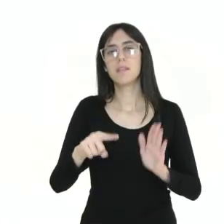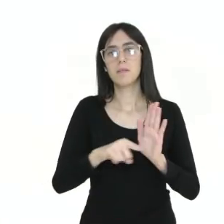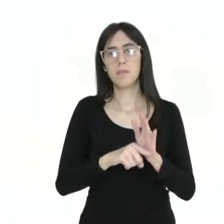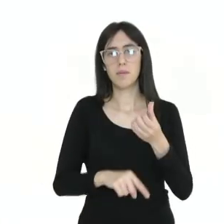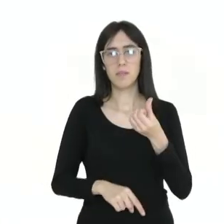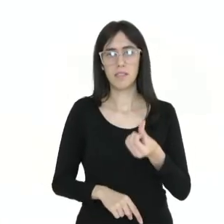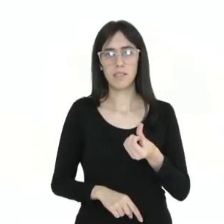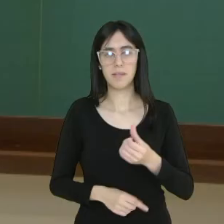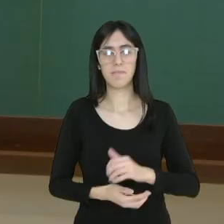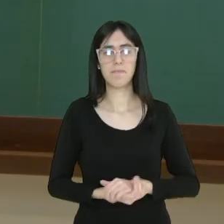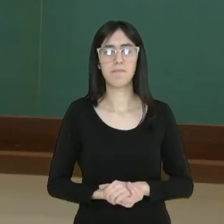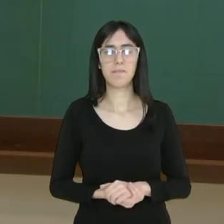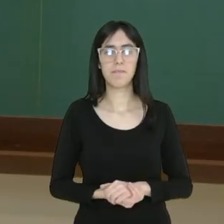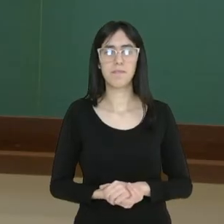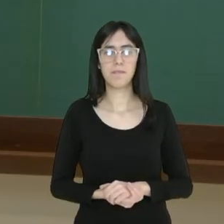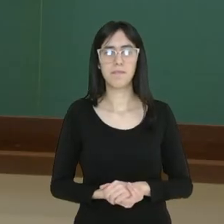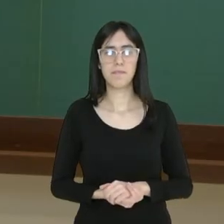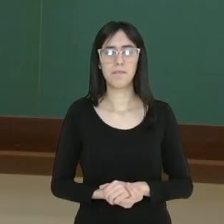6. Ok?